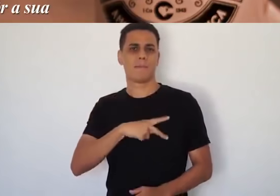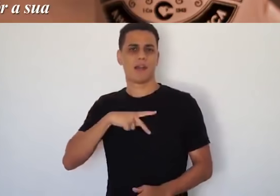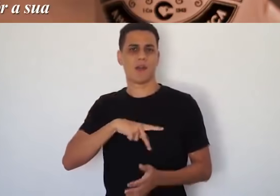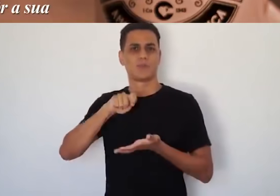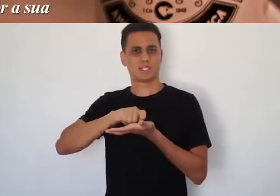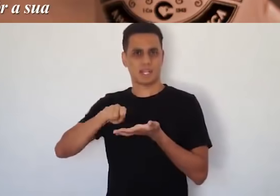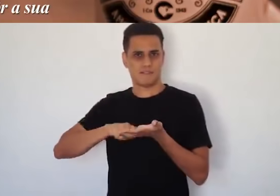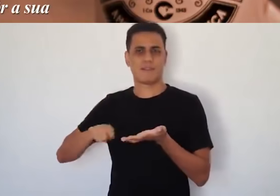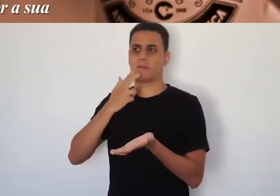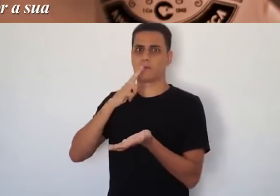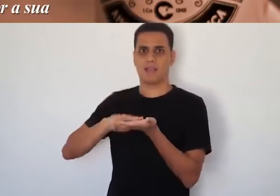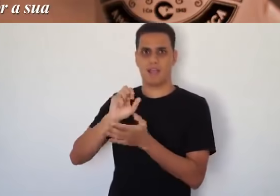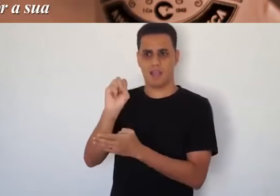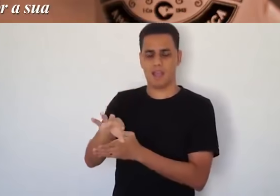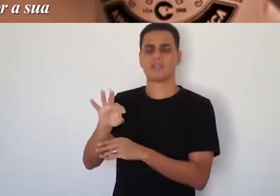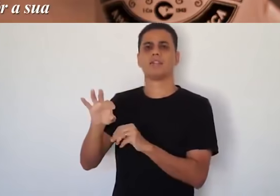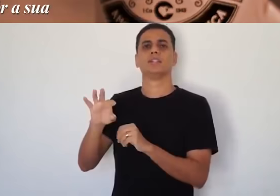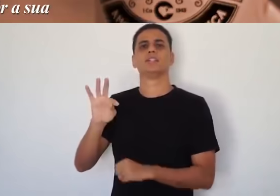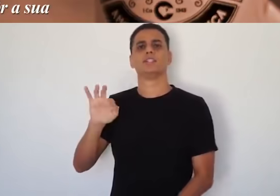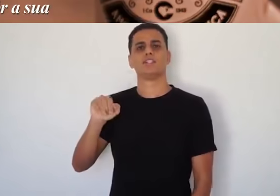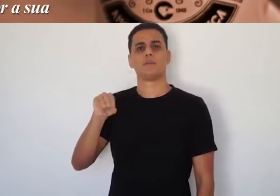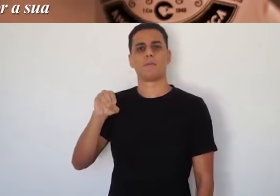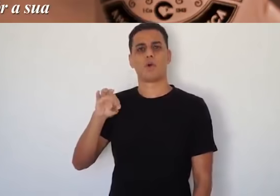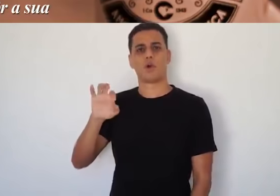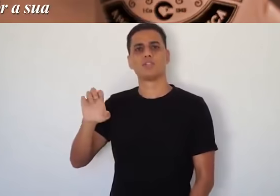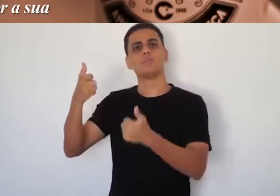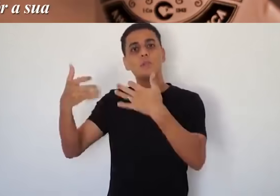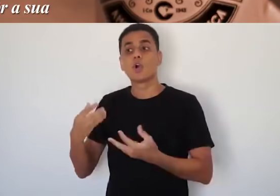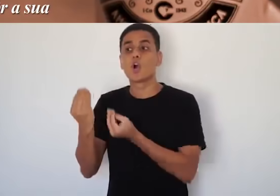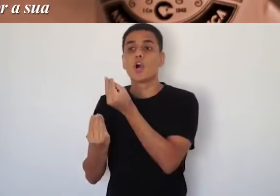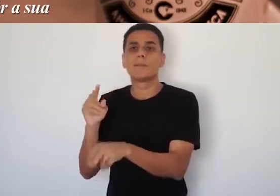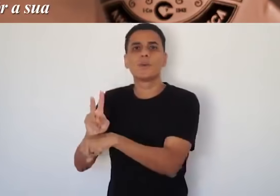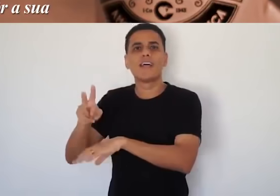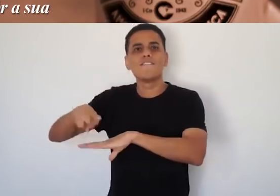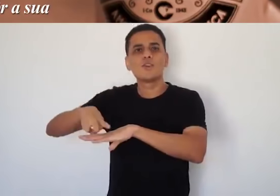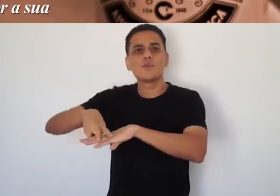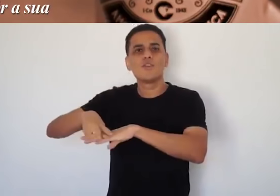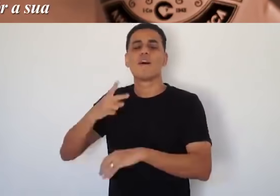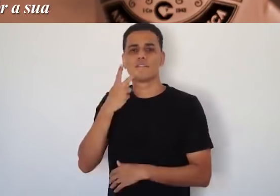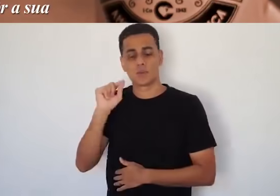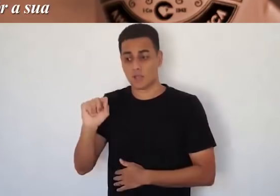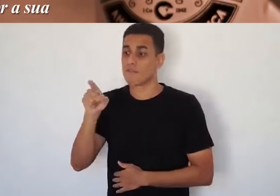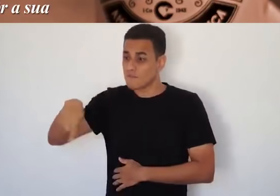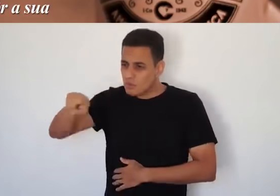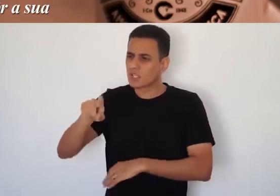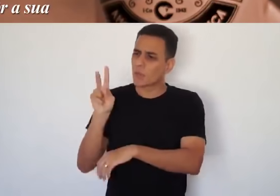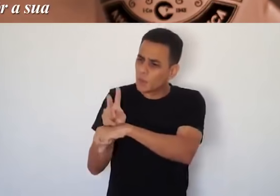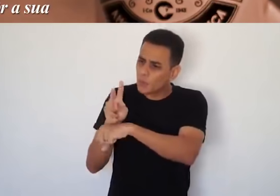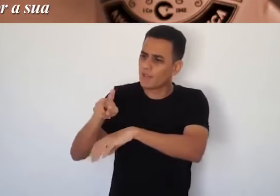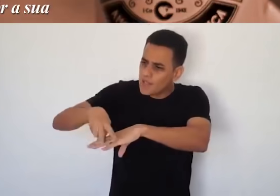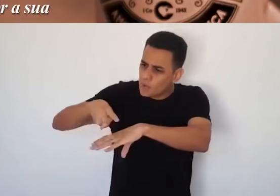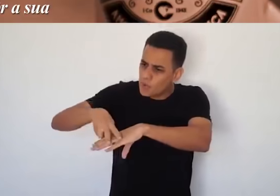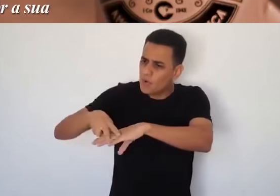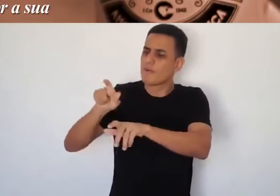cuidando da sua própria família e retribuindo o bem recebido de seus pais e avós, pois isso agrada a Deus.